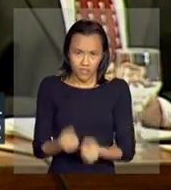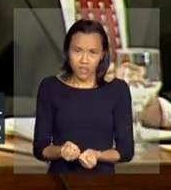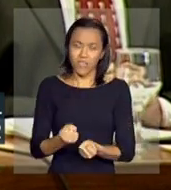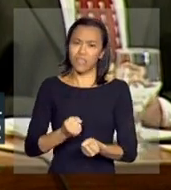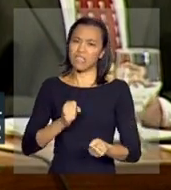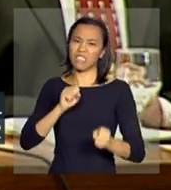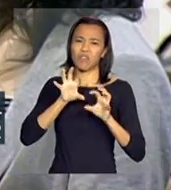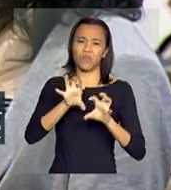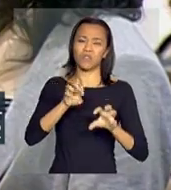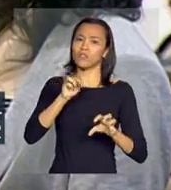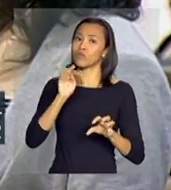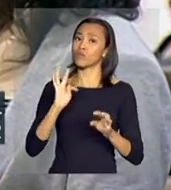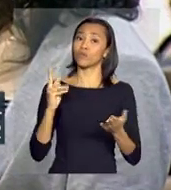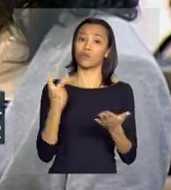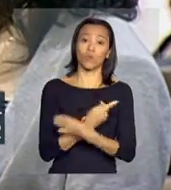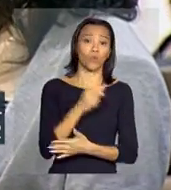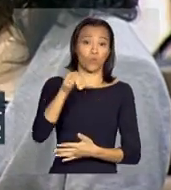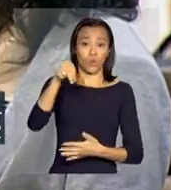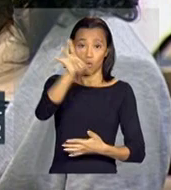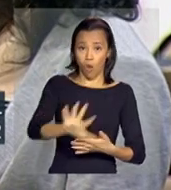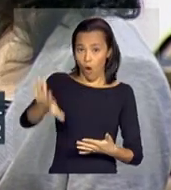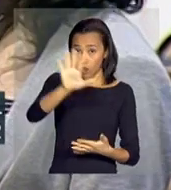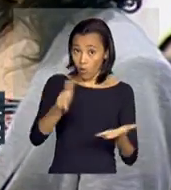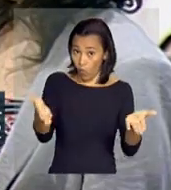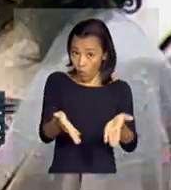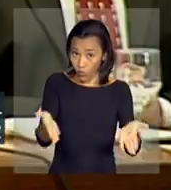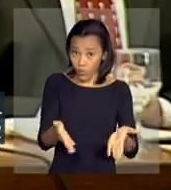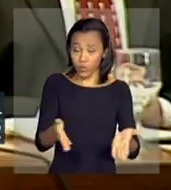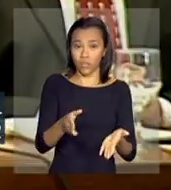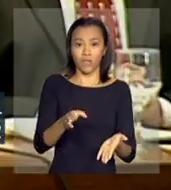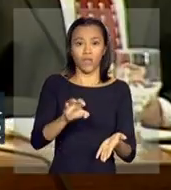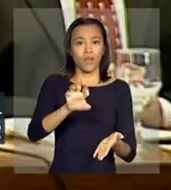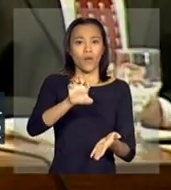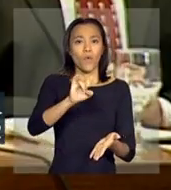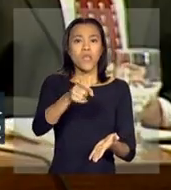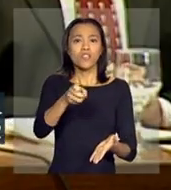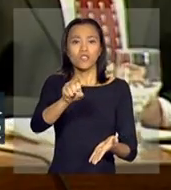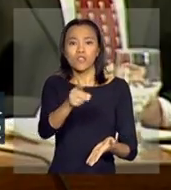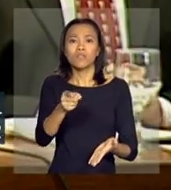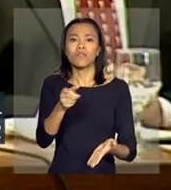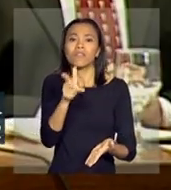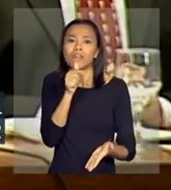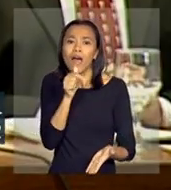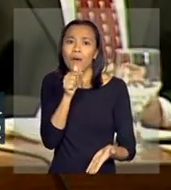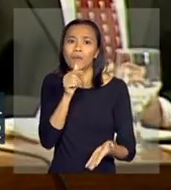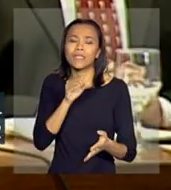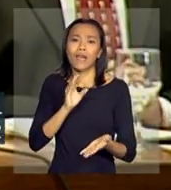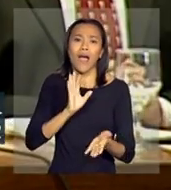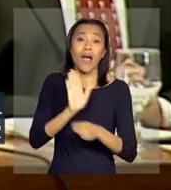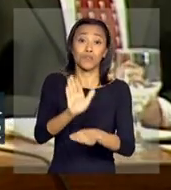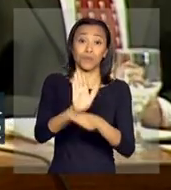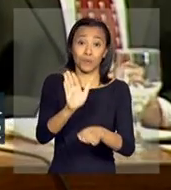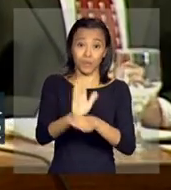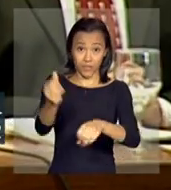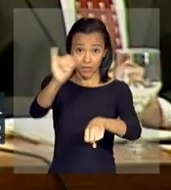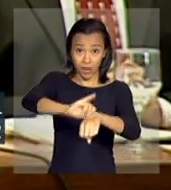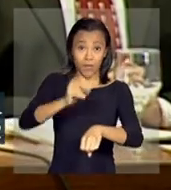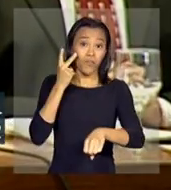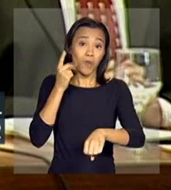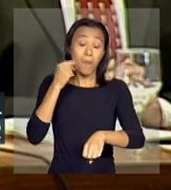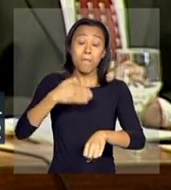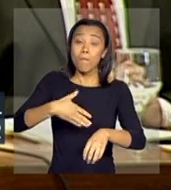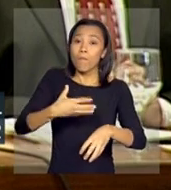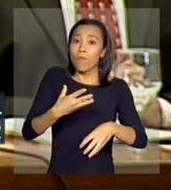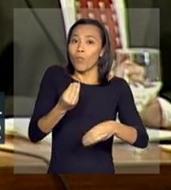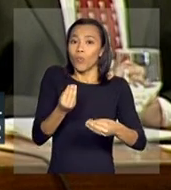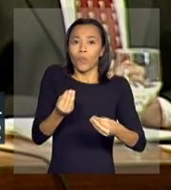Nordeste brasileiro, hoje o Eixão das Águas está alimentando Fortaleza com mais de 6 metros cúbicos por